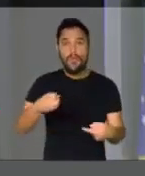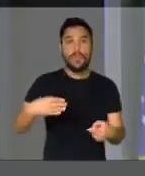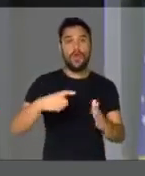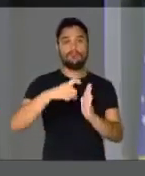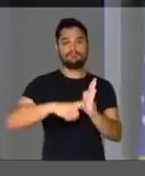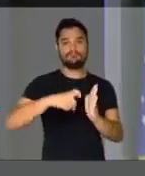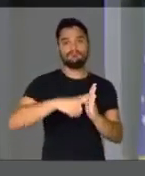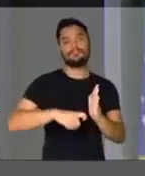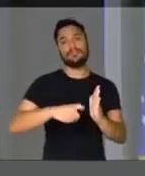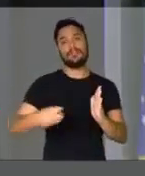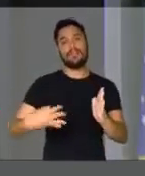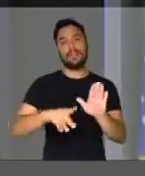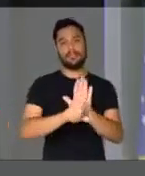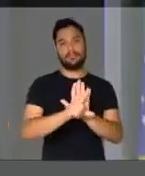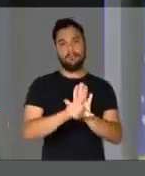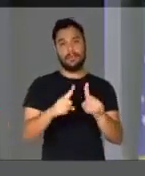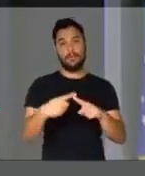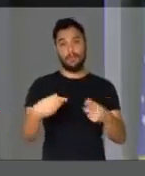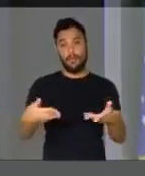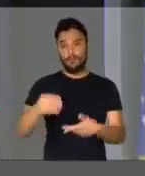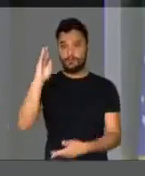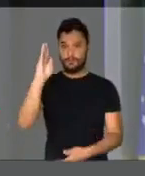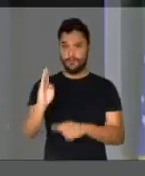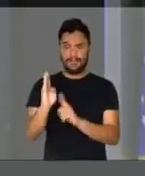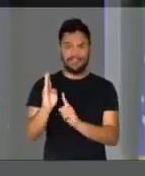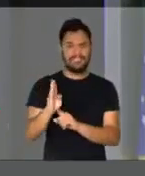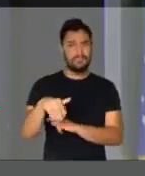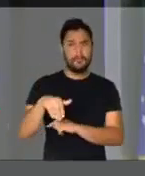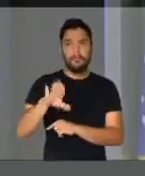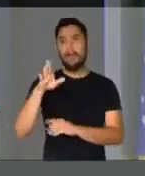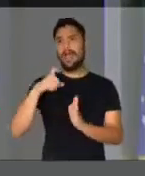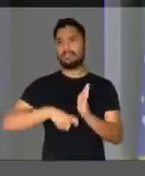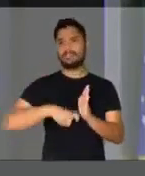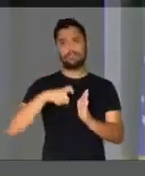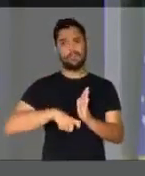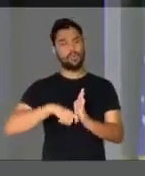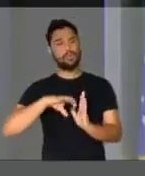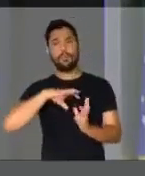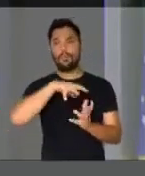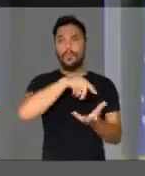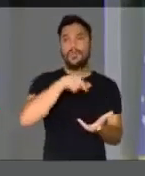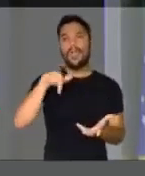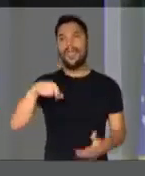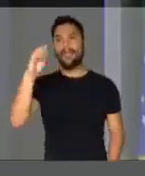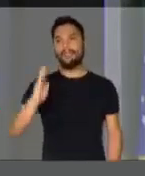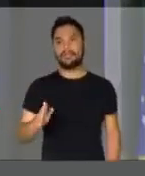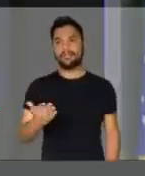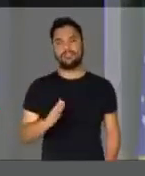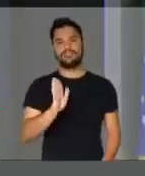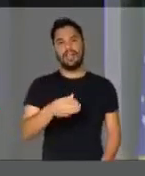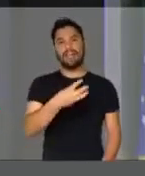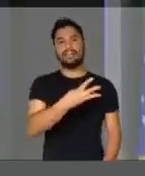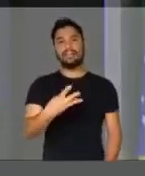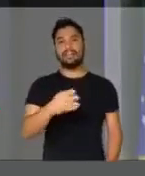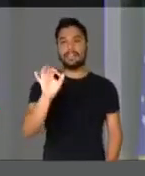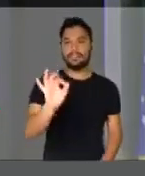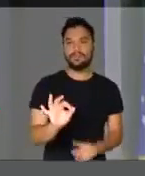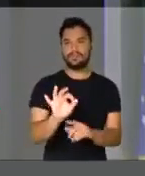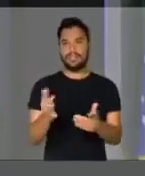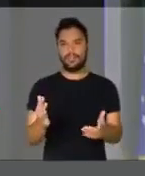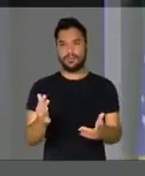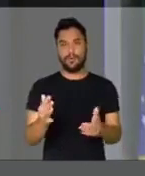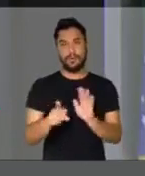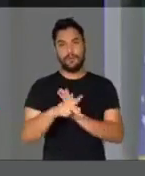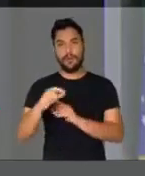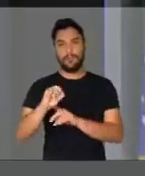tributária, que tire do Brasil o título de uma das nações com maior carga de tributos em relação ao PIB, chegando aos seus 33%, deputado